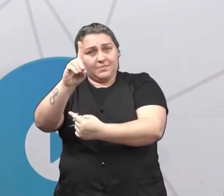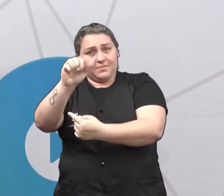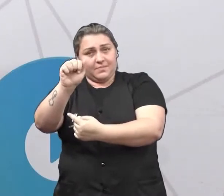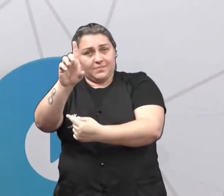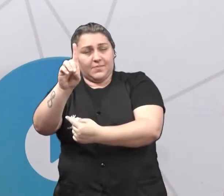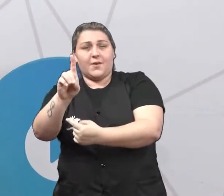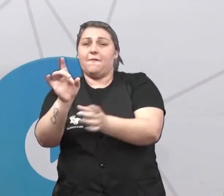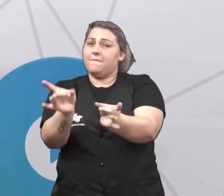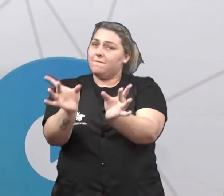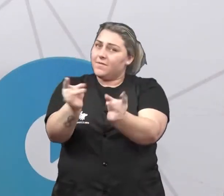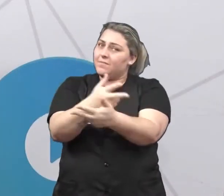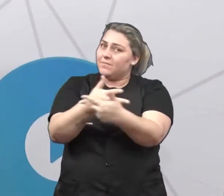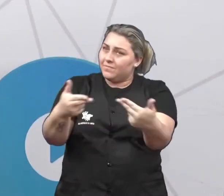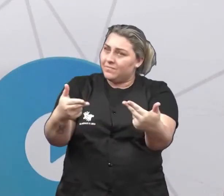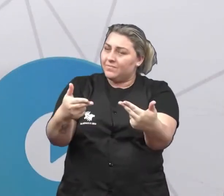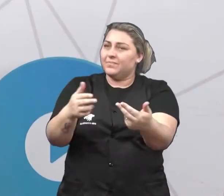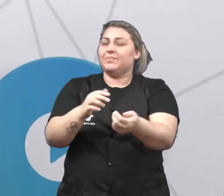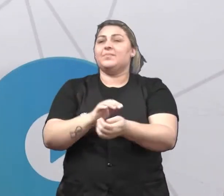todas as artimanhas que eles têm.